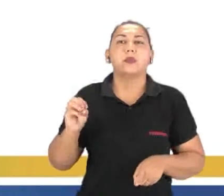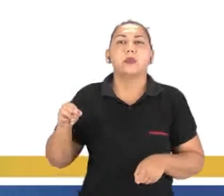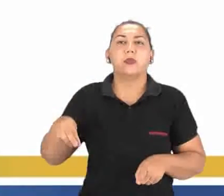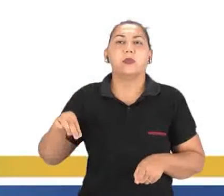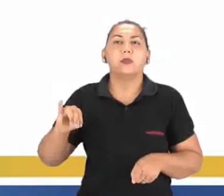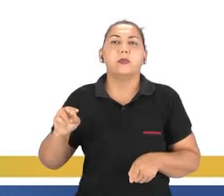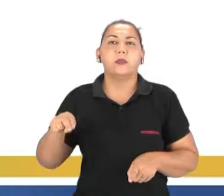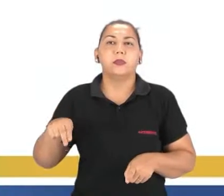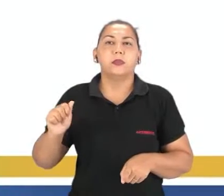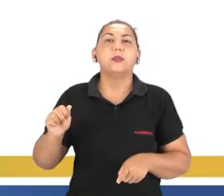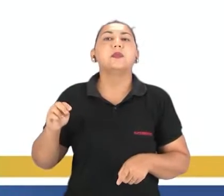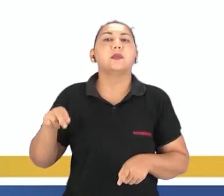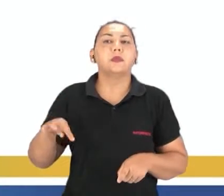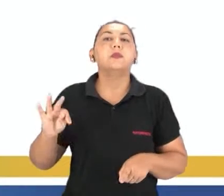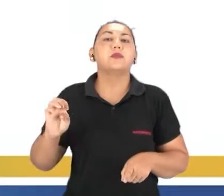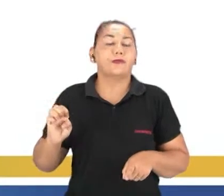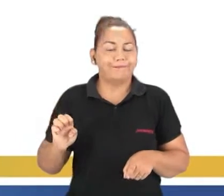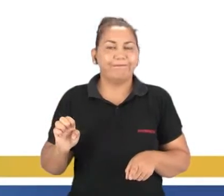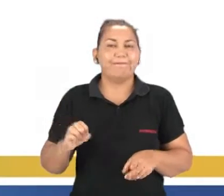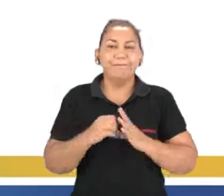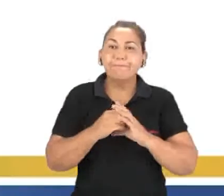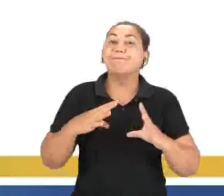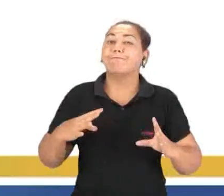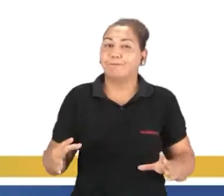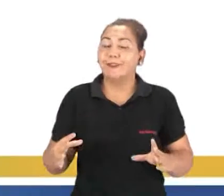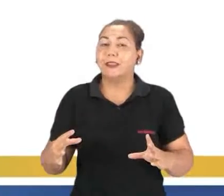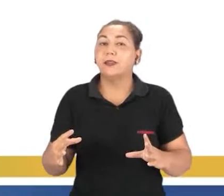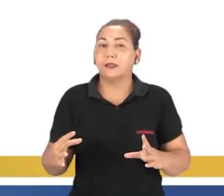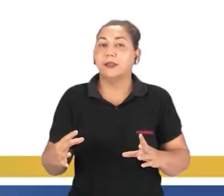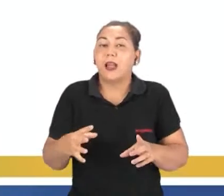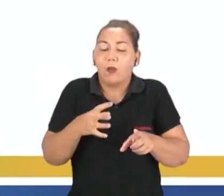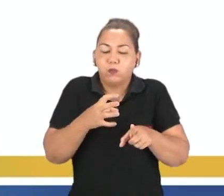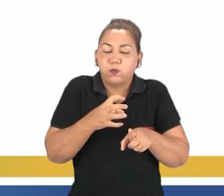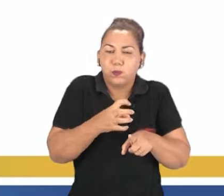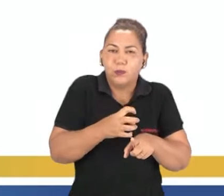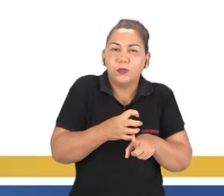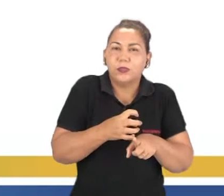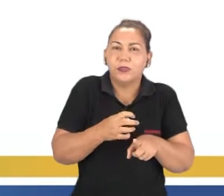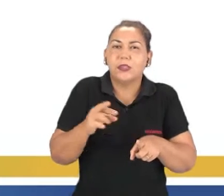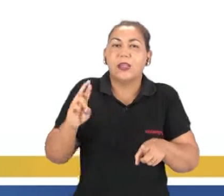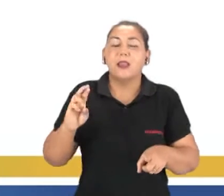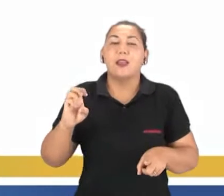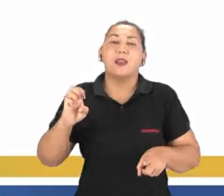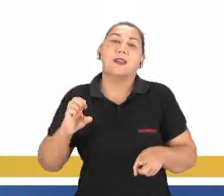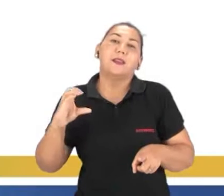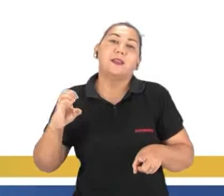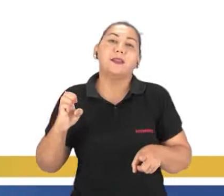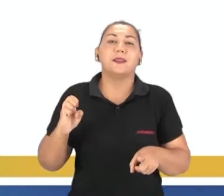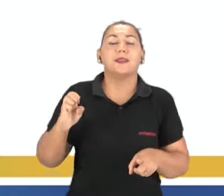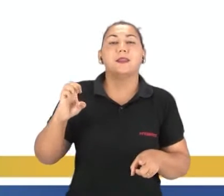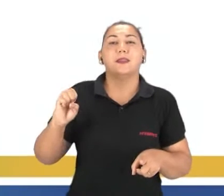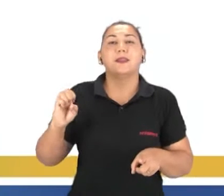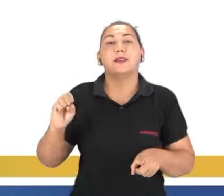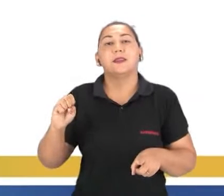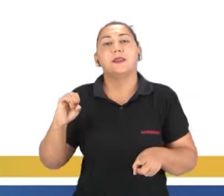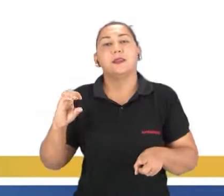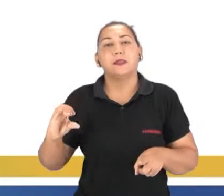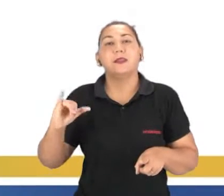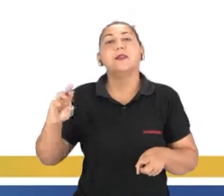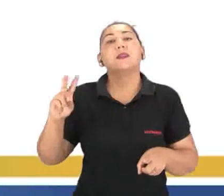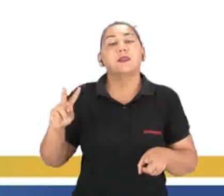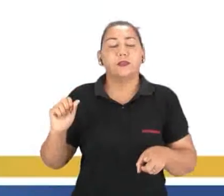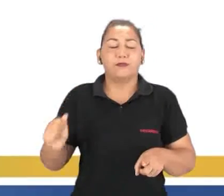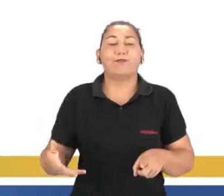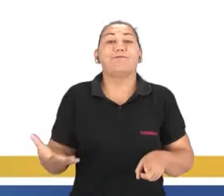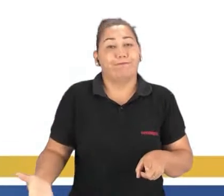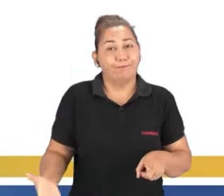a textura rugosa eram características recessivas, elas só se manifestavam se não tivesse a presença do alelo